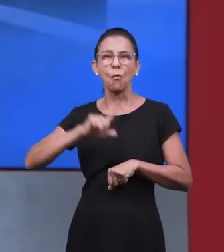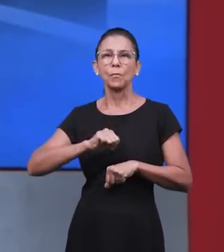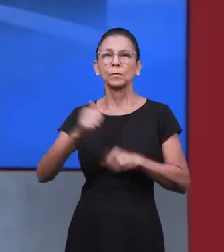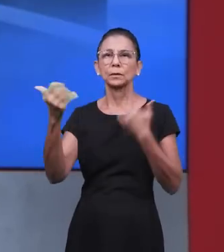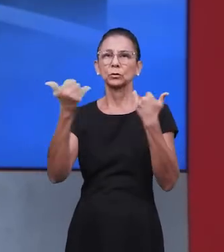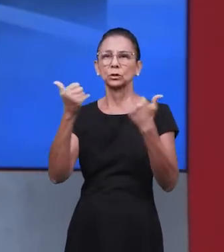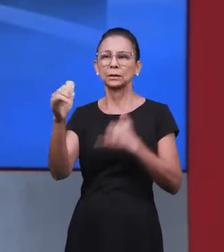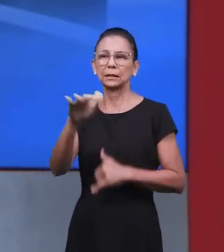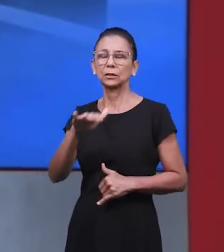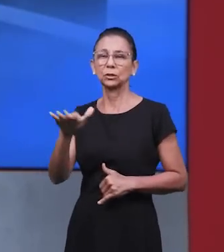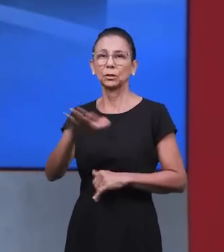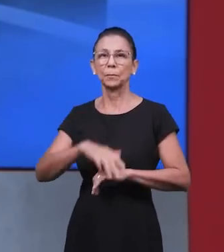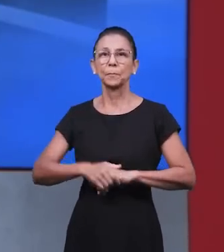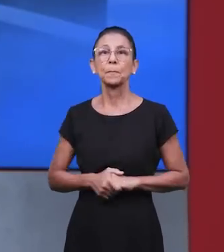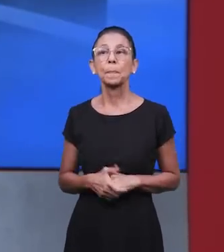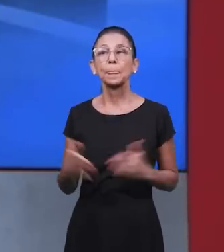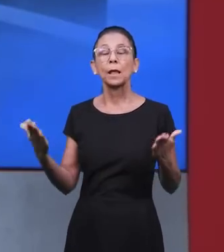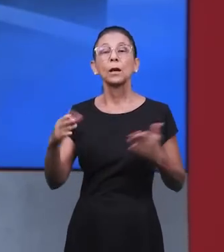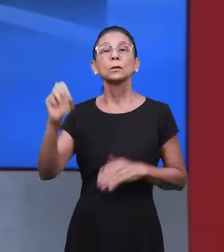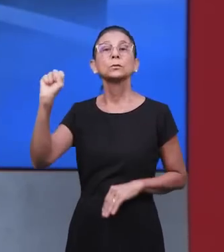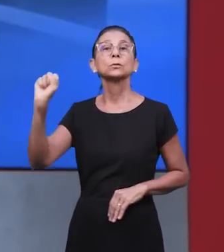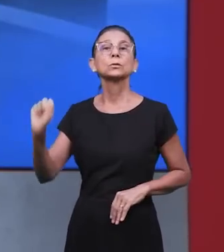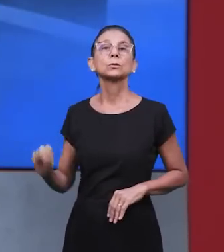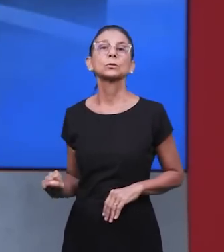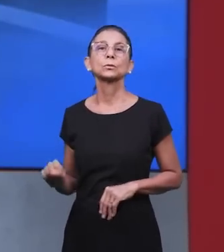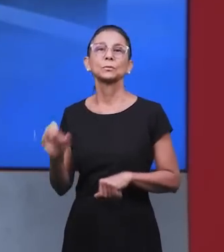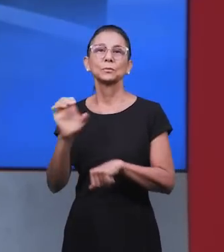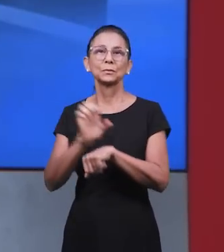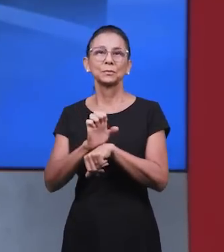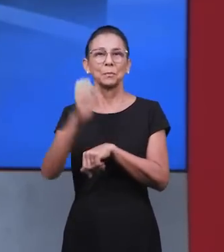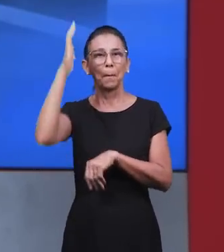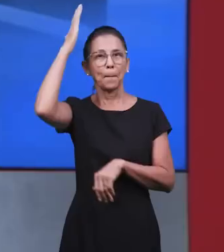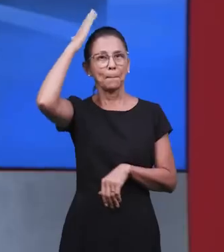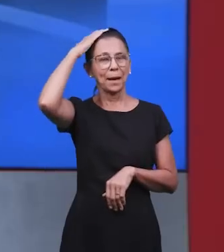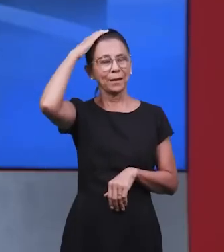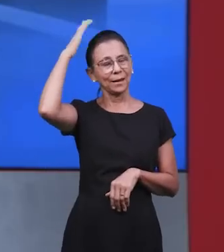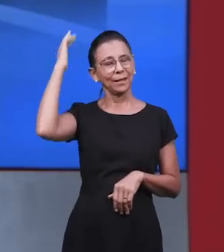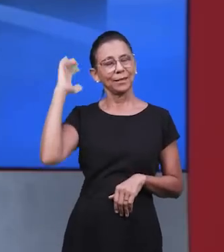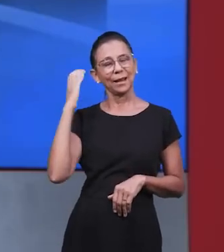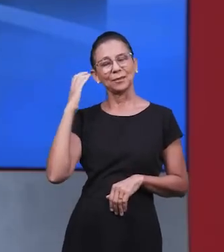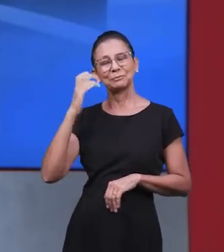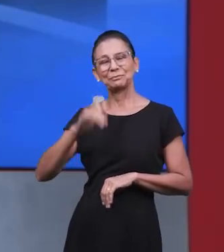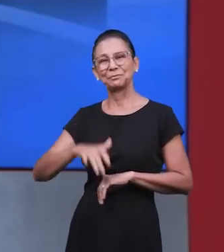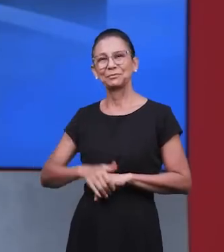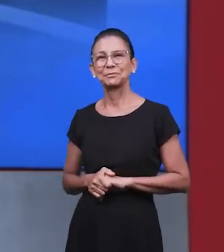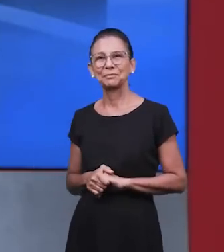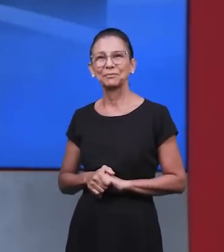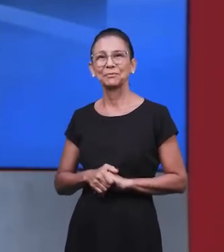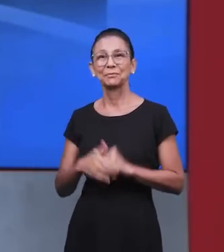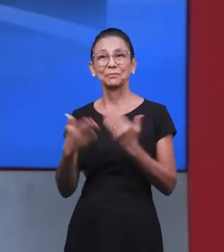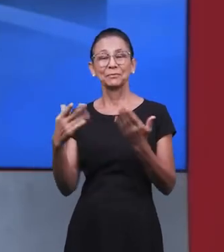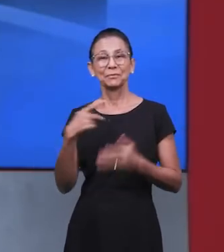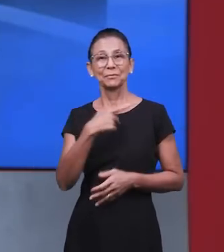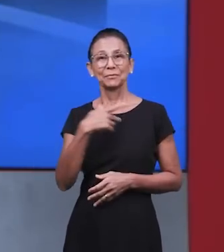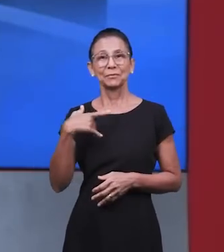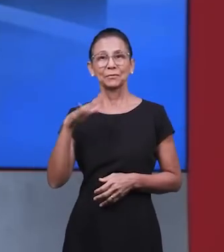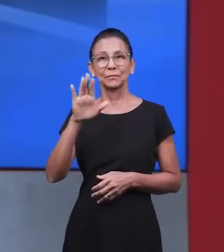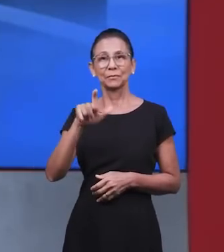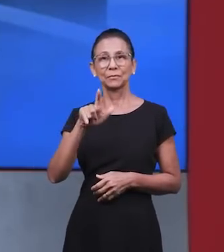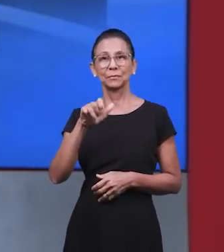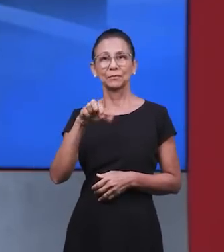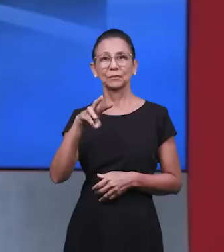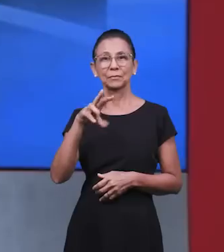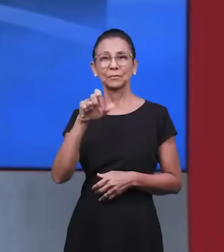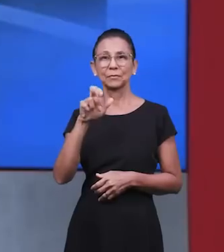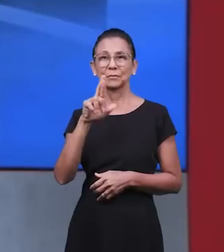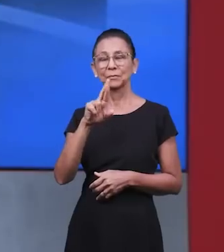nossos correspondentes do Sul, começando pelo estado do Paraná, com o nosso correspondente, o nosso querido irmão, o pastor Elimar.